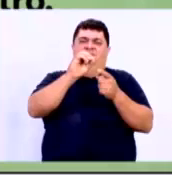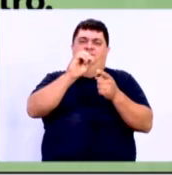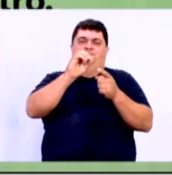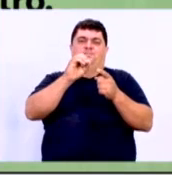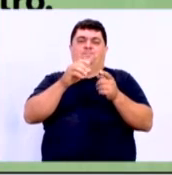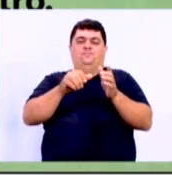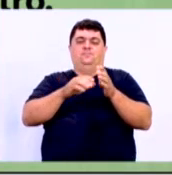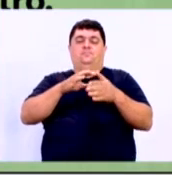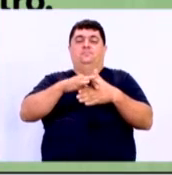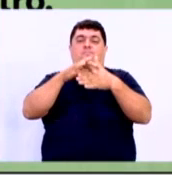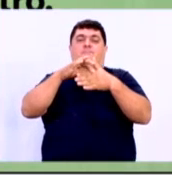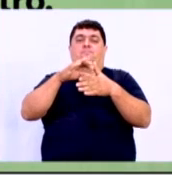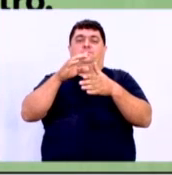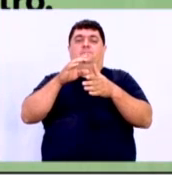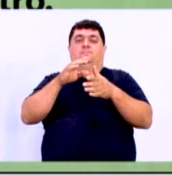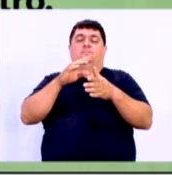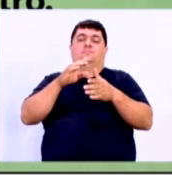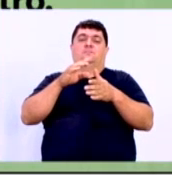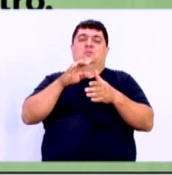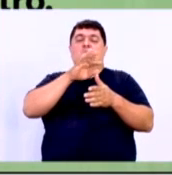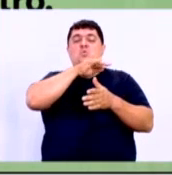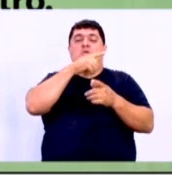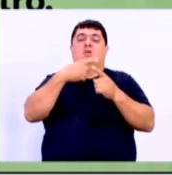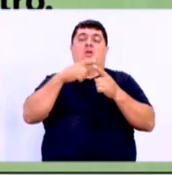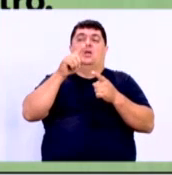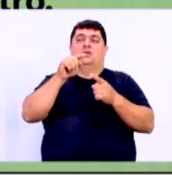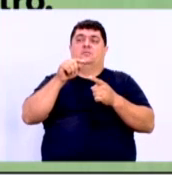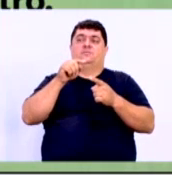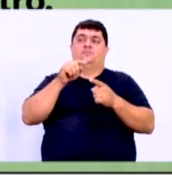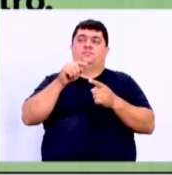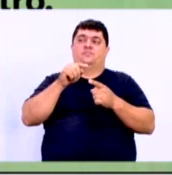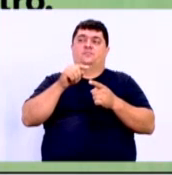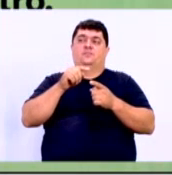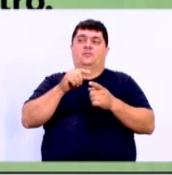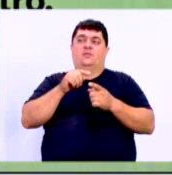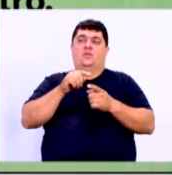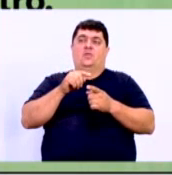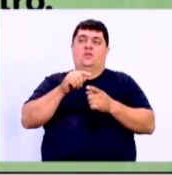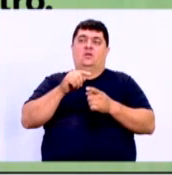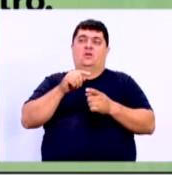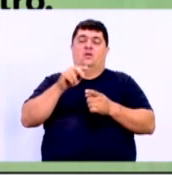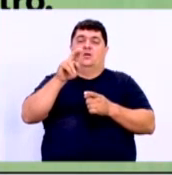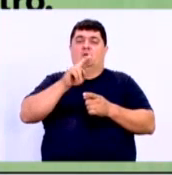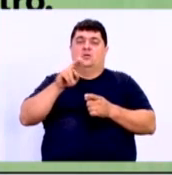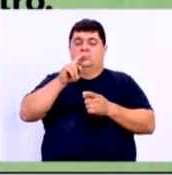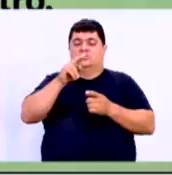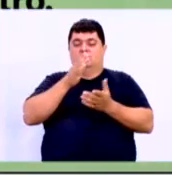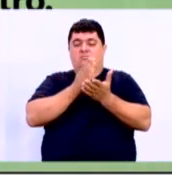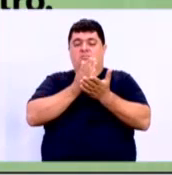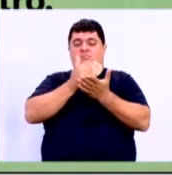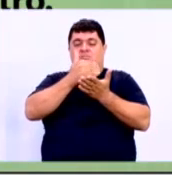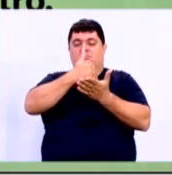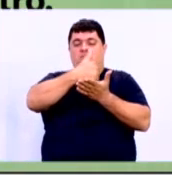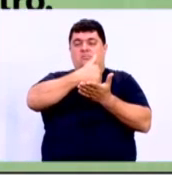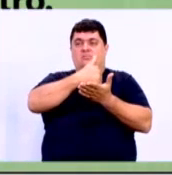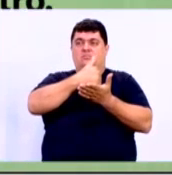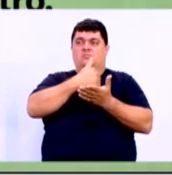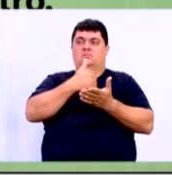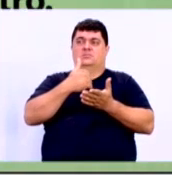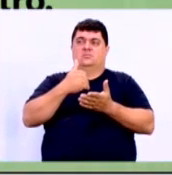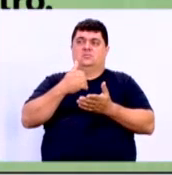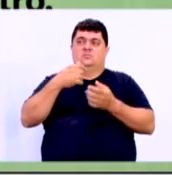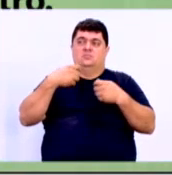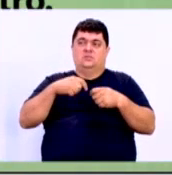principal desvantagem do custeio por absorção consiste na utilização dos rateios, uma vez